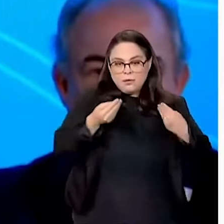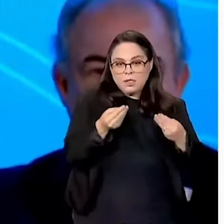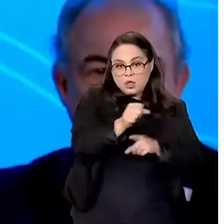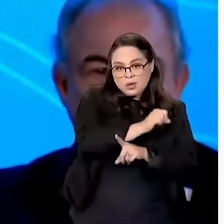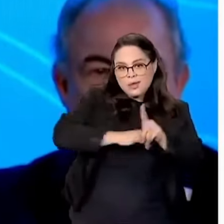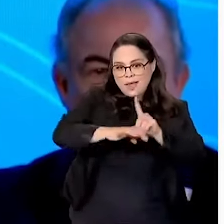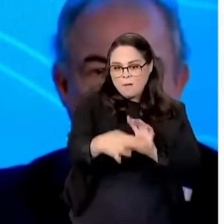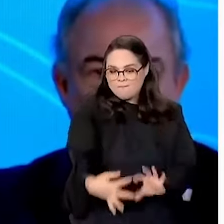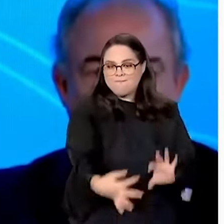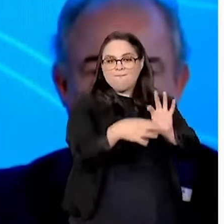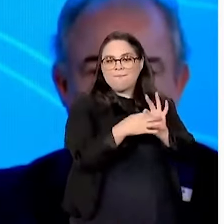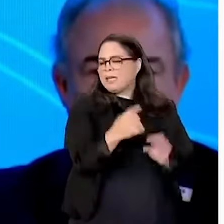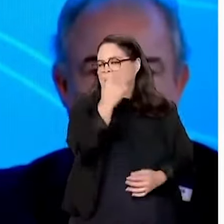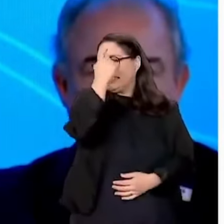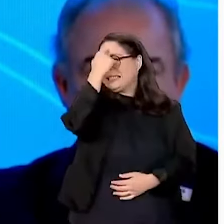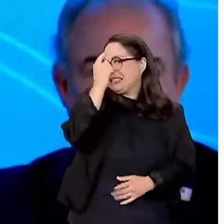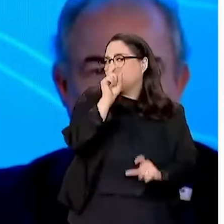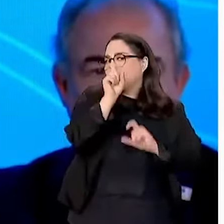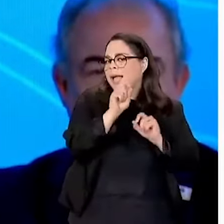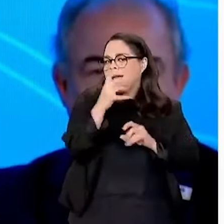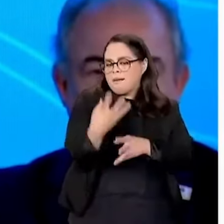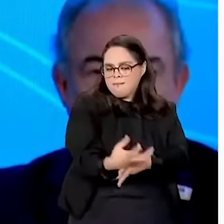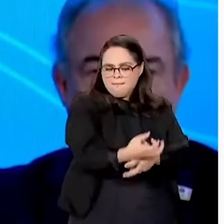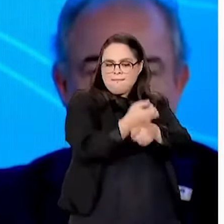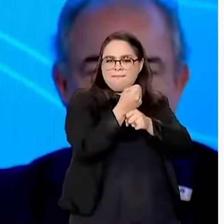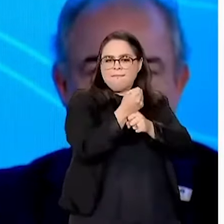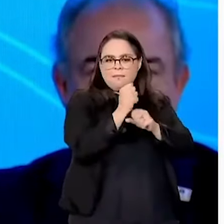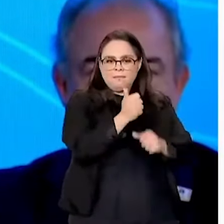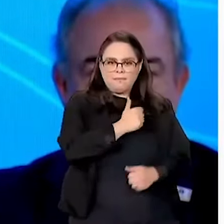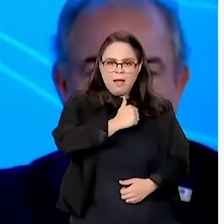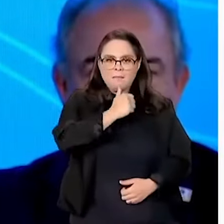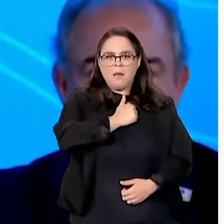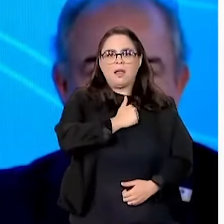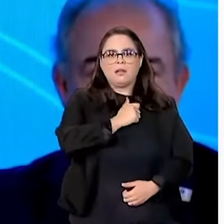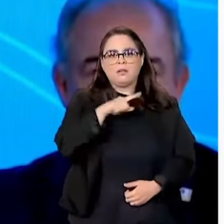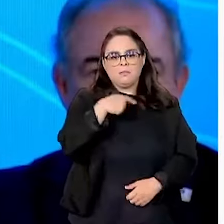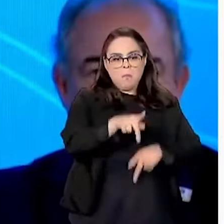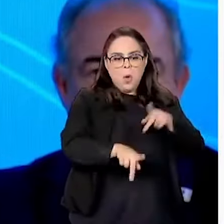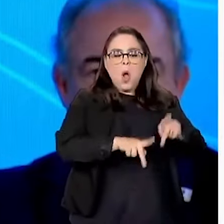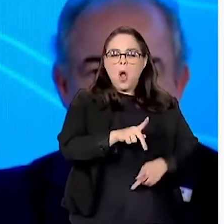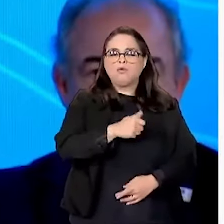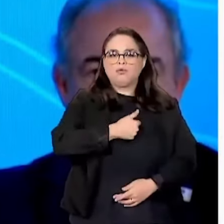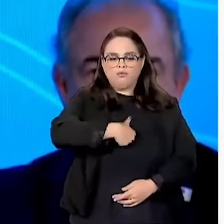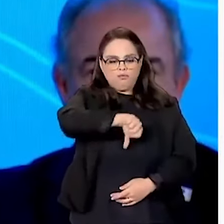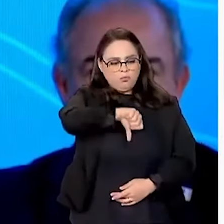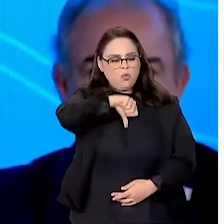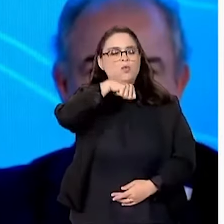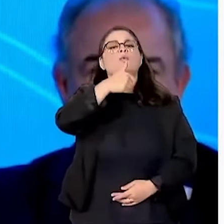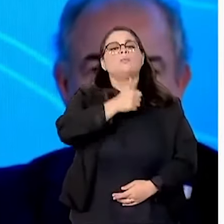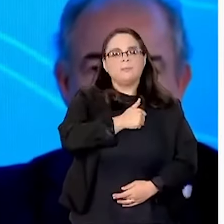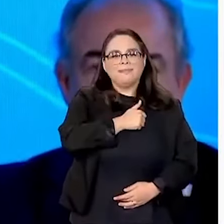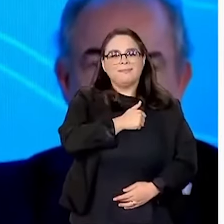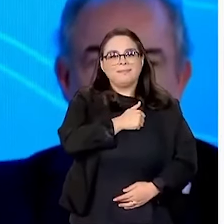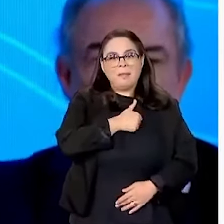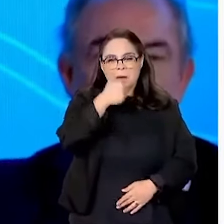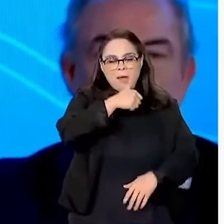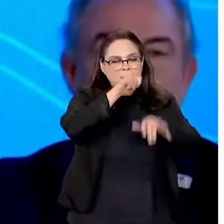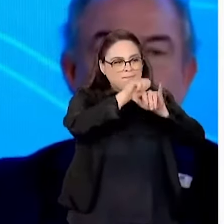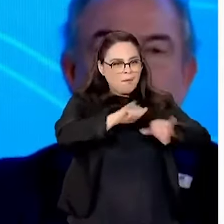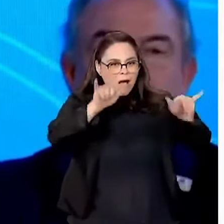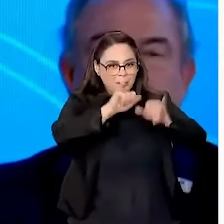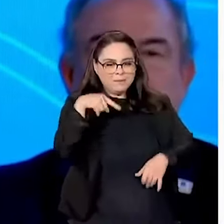brasileira a ideia de recuperação da autoestima do nosso povo. A primeira publicidade